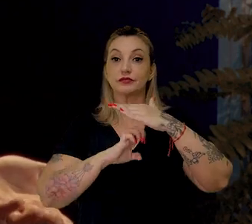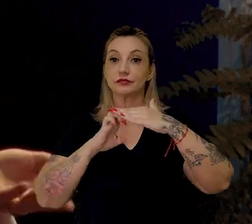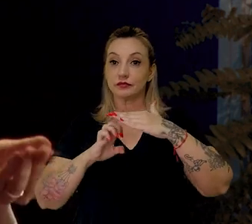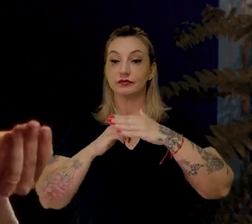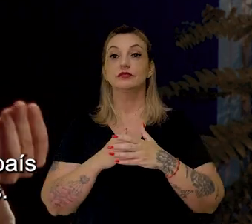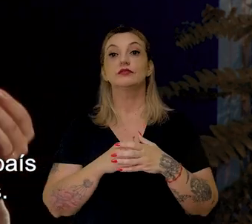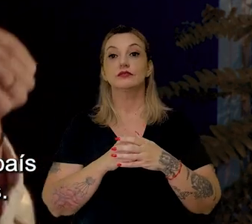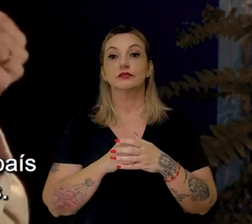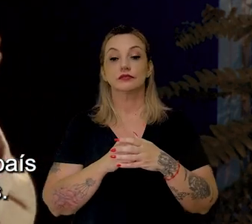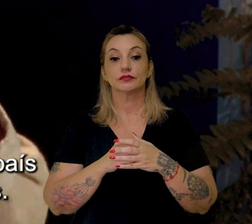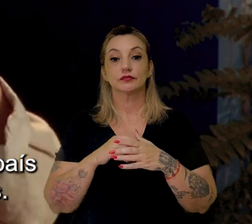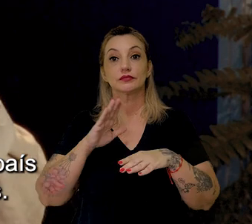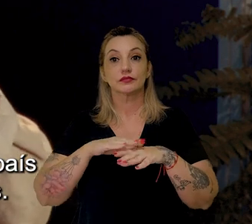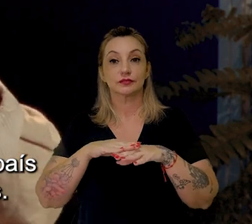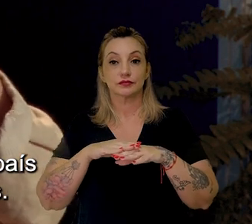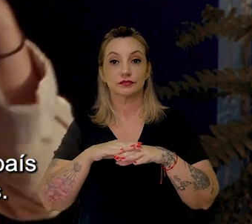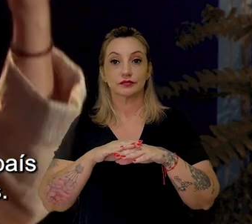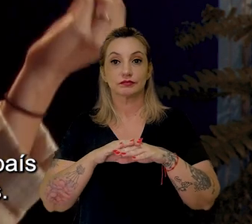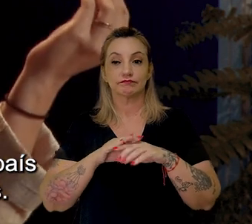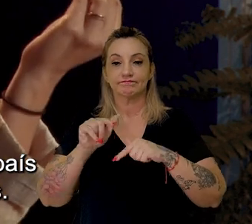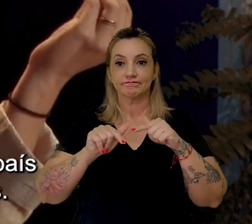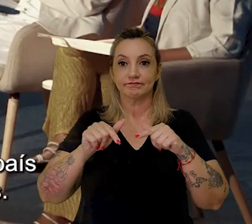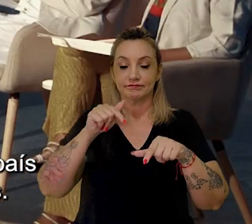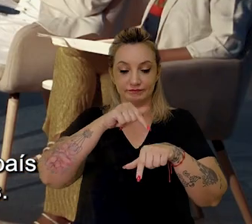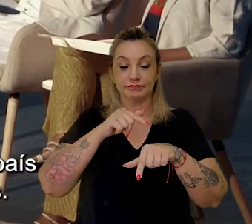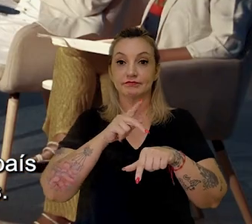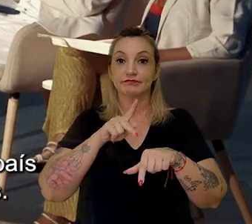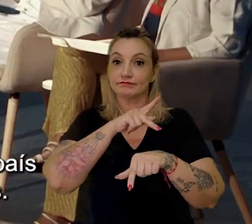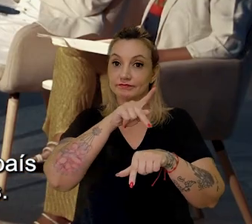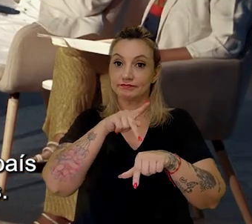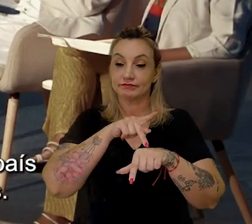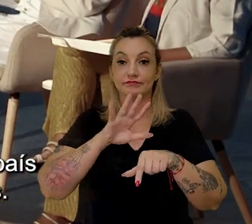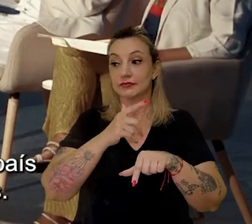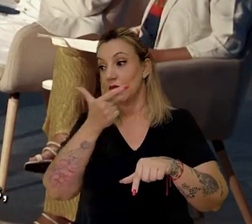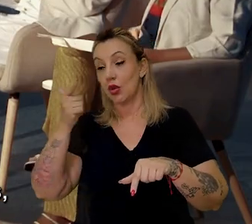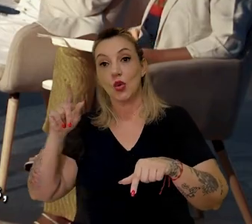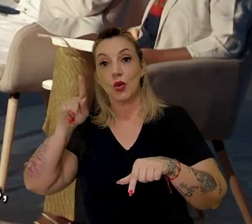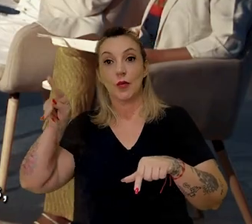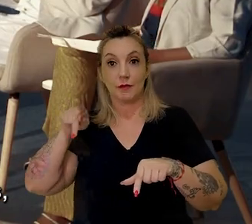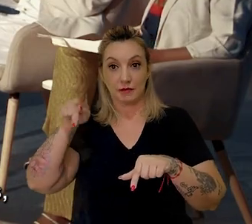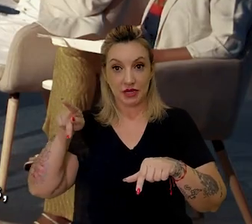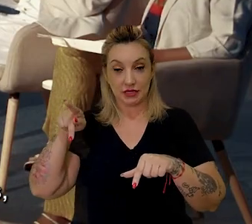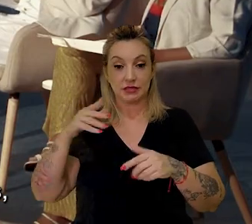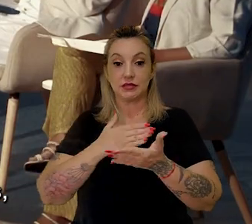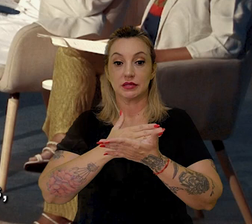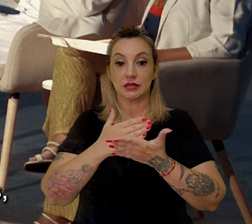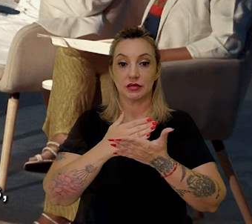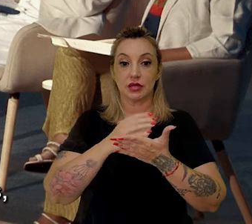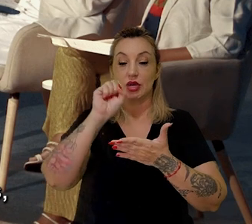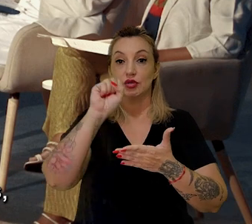empresas aquela operação que antes era em um país e começou a acontecer em outro país no começo no